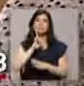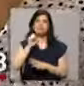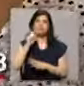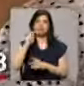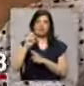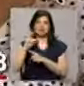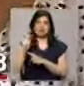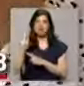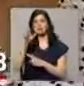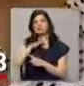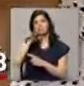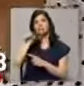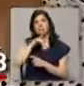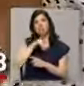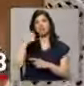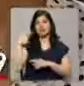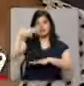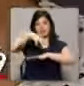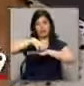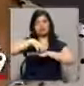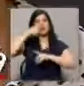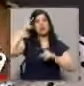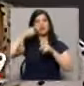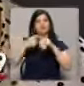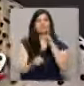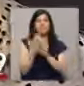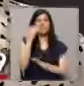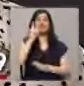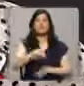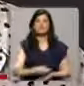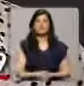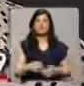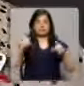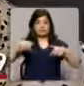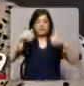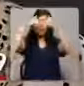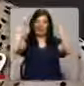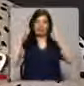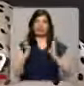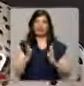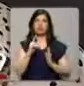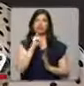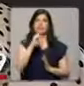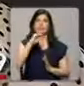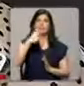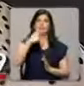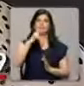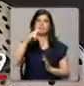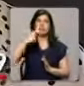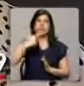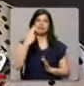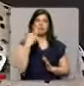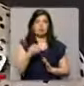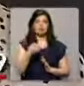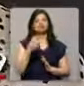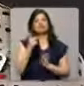casa. Bom dia. Foi criado exatamente com esse objetivo que acabou de dizer. Portanto, aqui a Casa Startup Lisboa é uma solução, é um